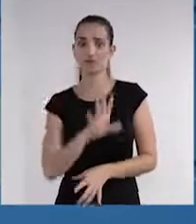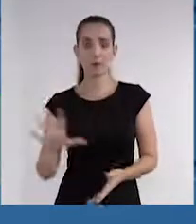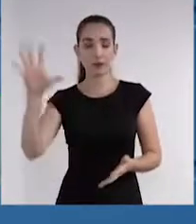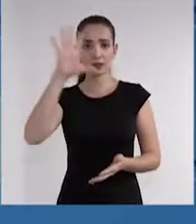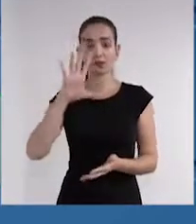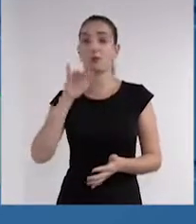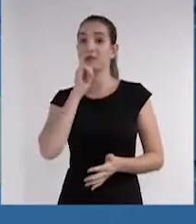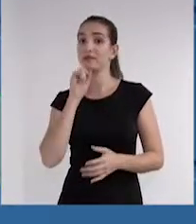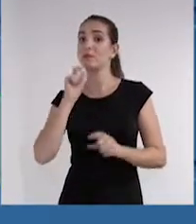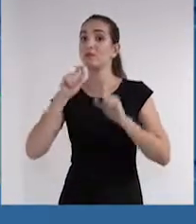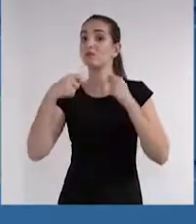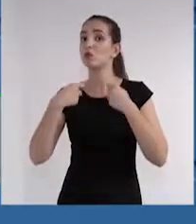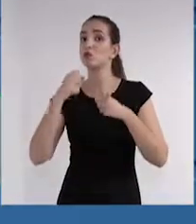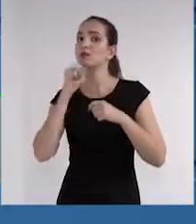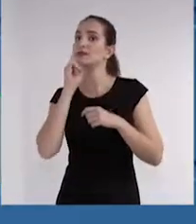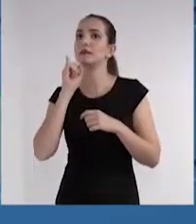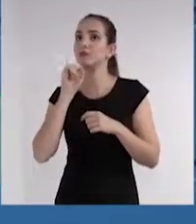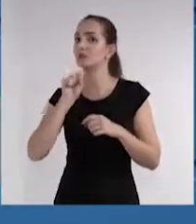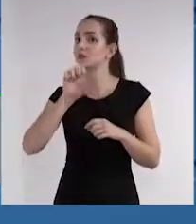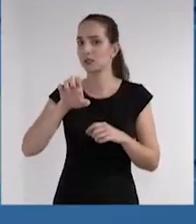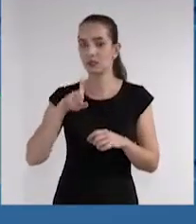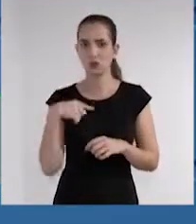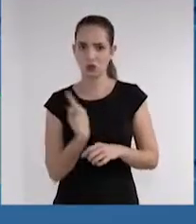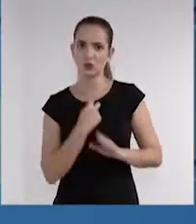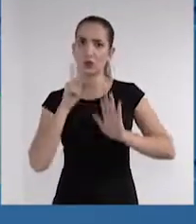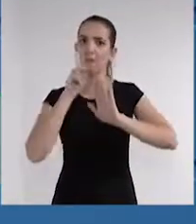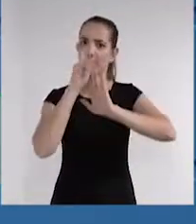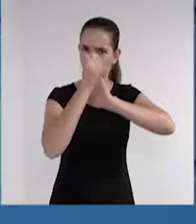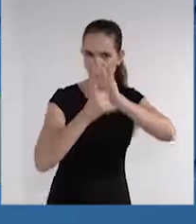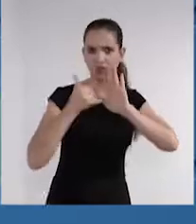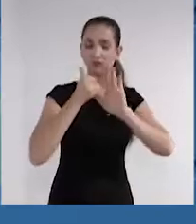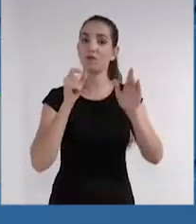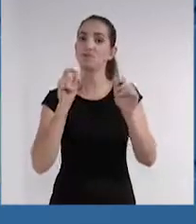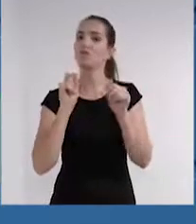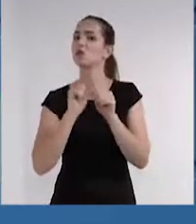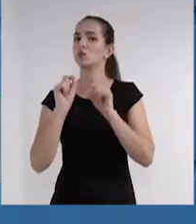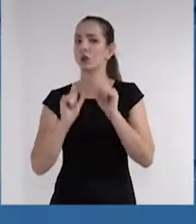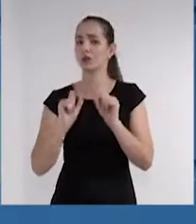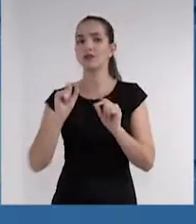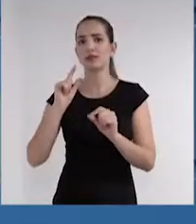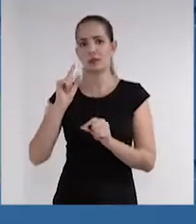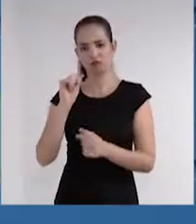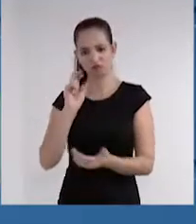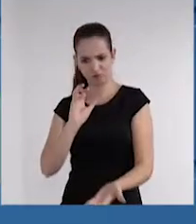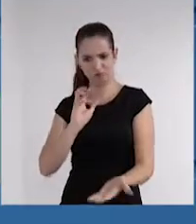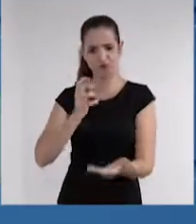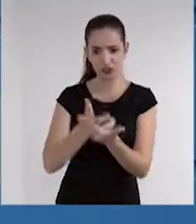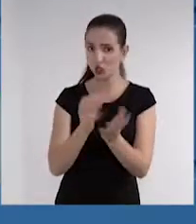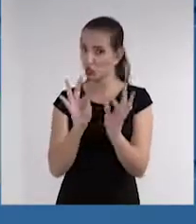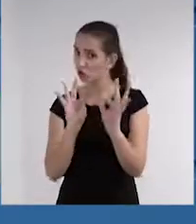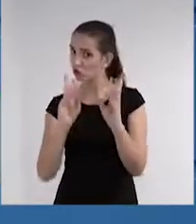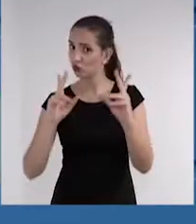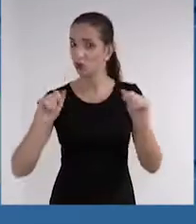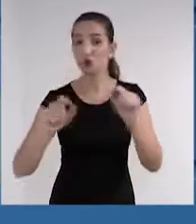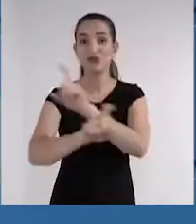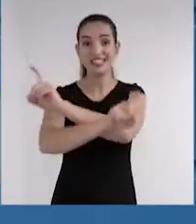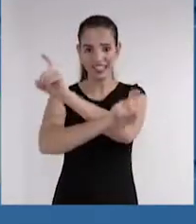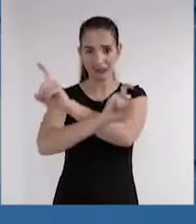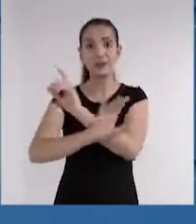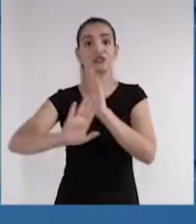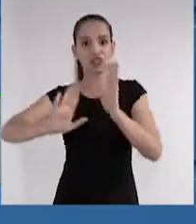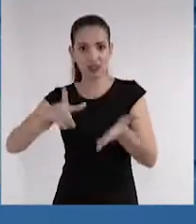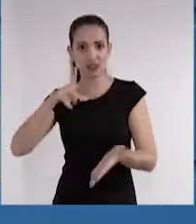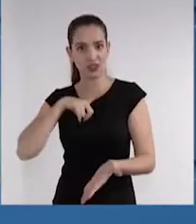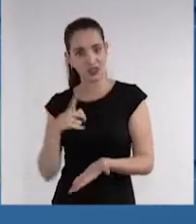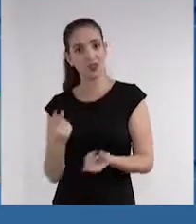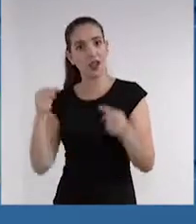um projeto, vamos investir em todos os assentamentos já feitos nesse país, para